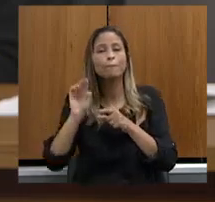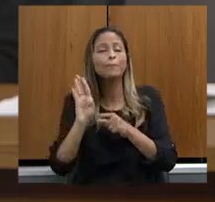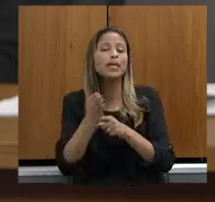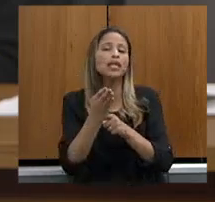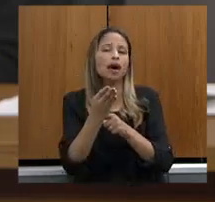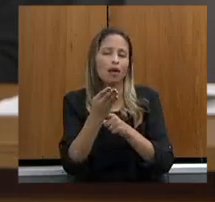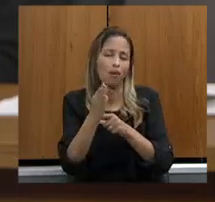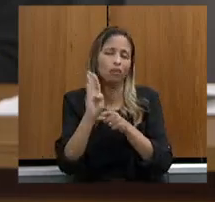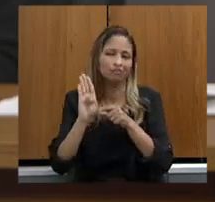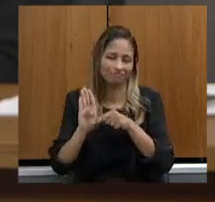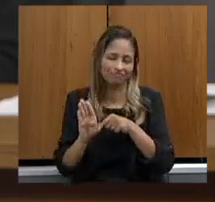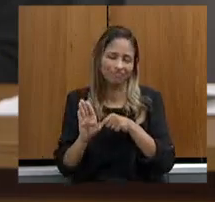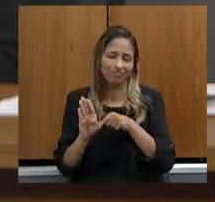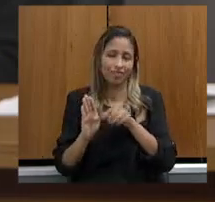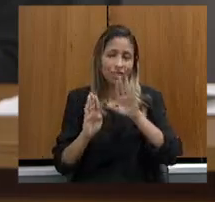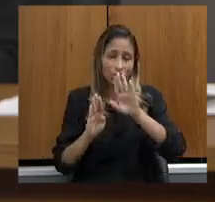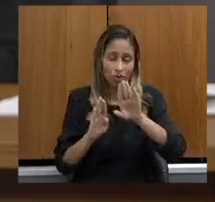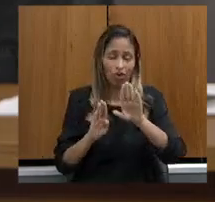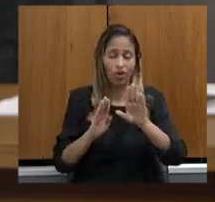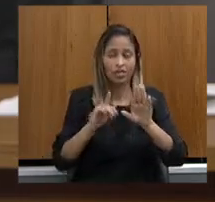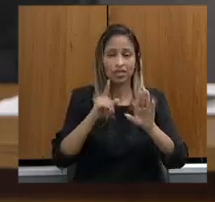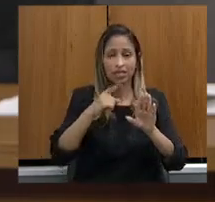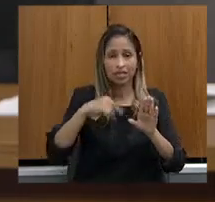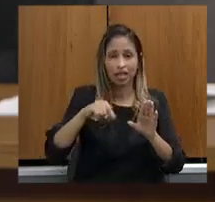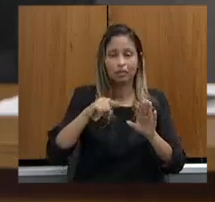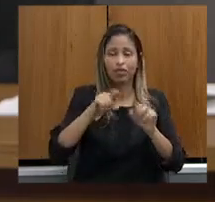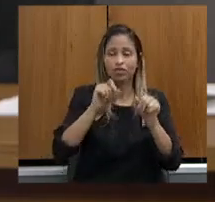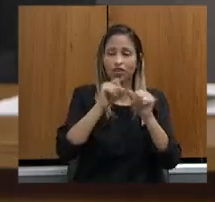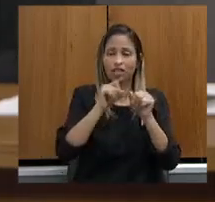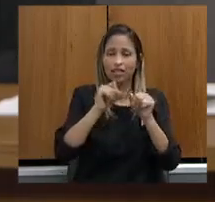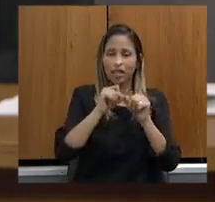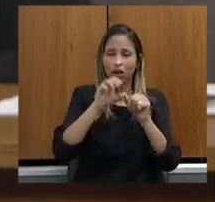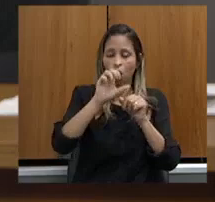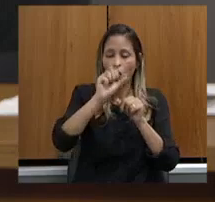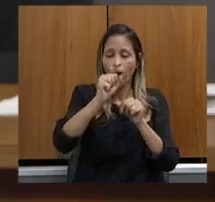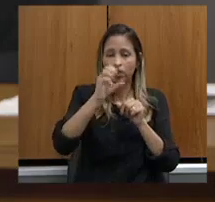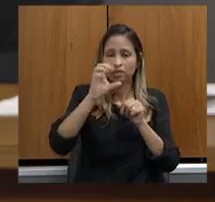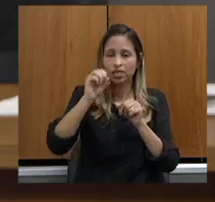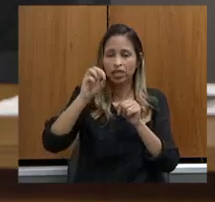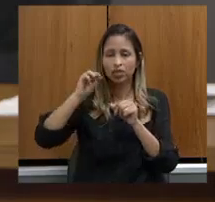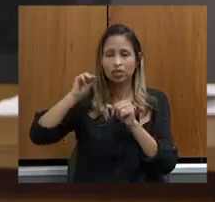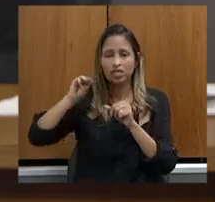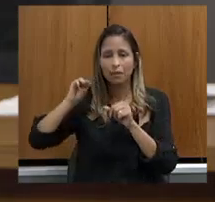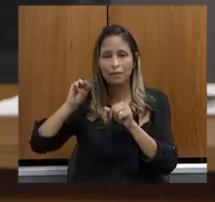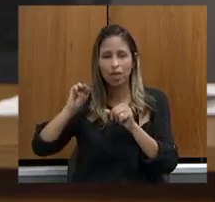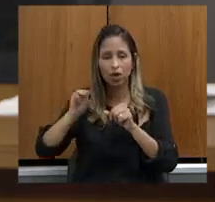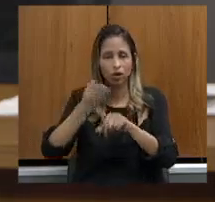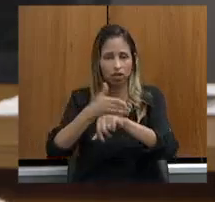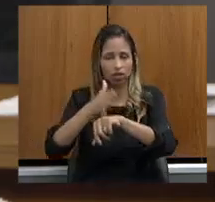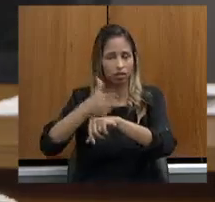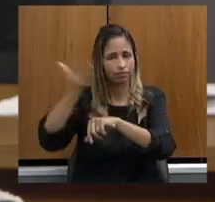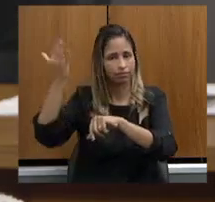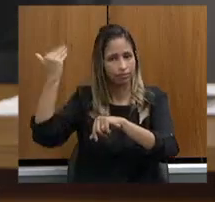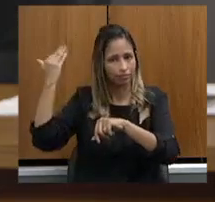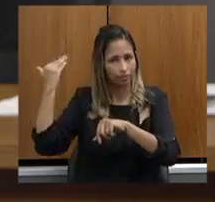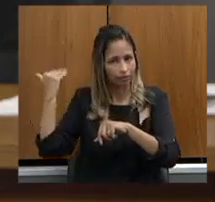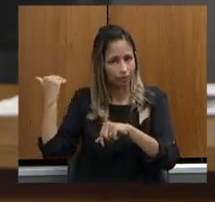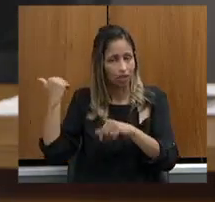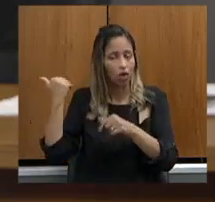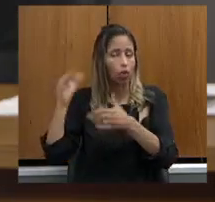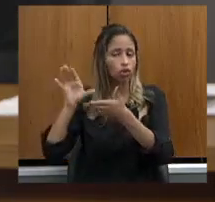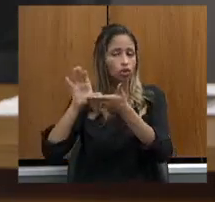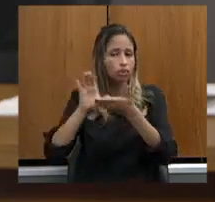reais ou seja nós estamos executando 800 milhões de saldos de exercícios anteriores com despesas